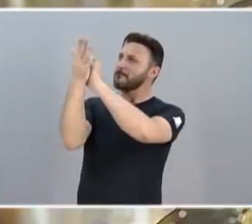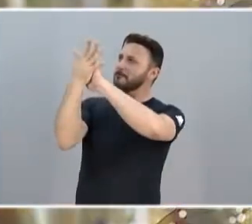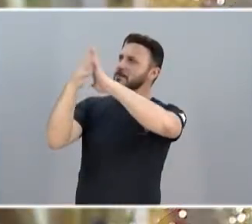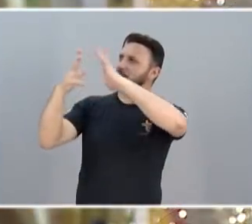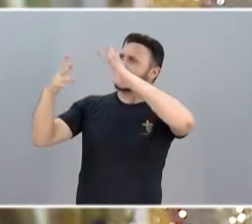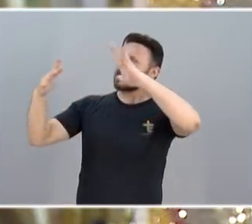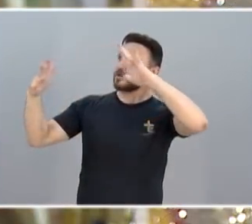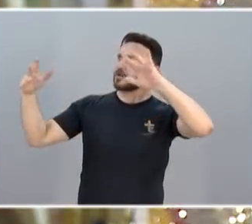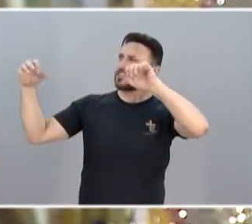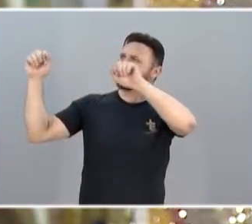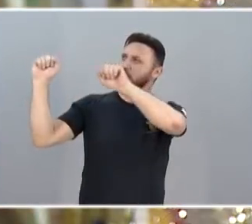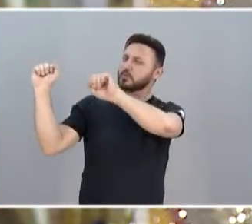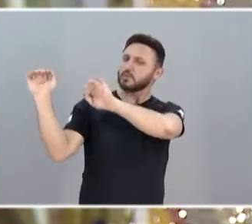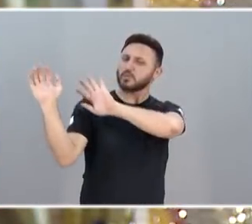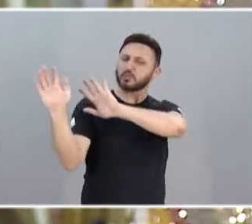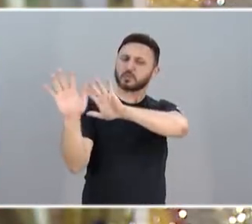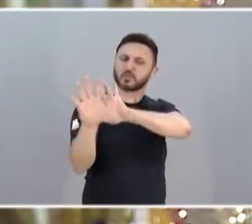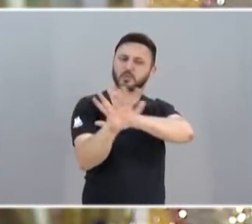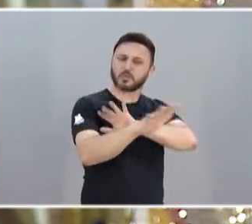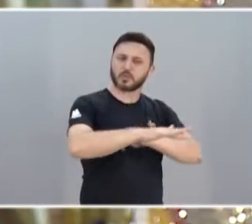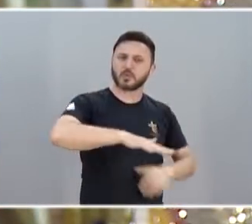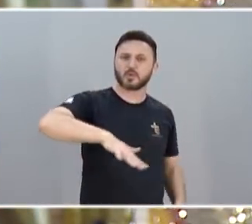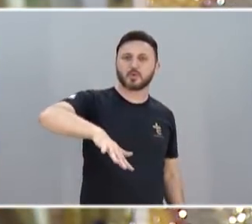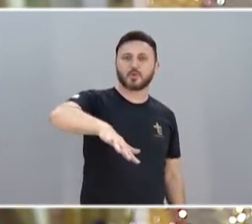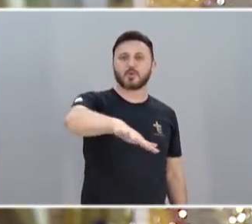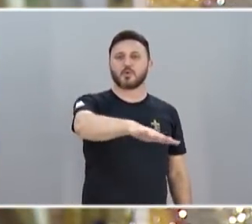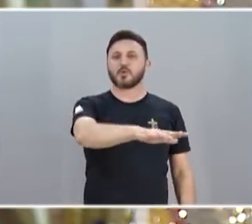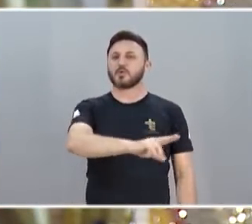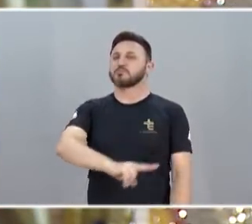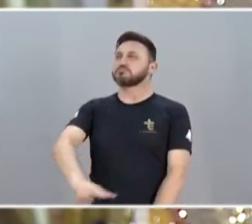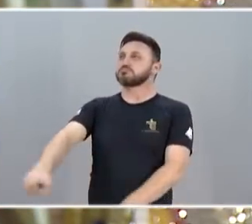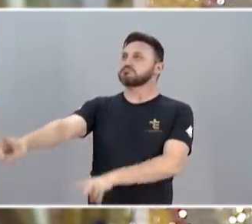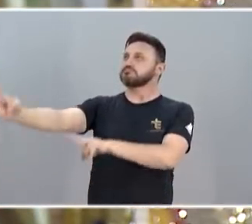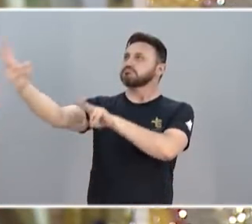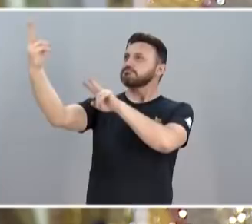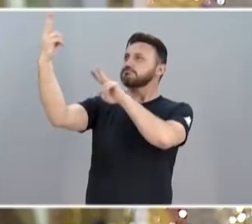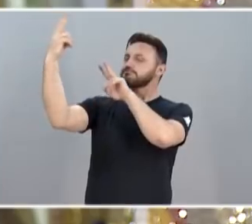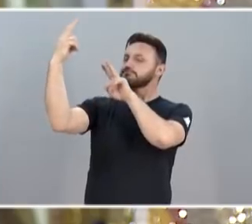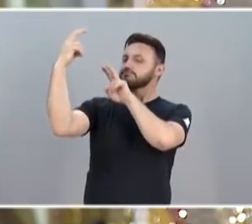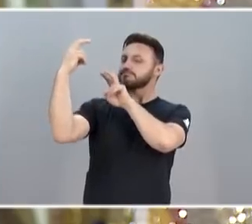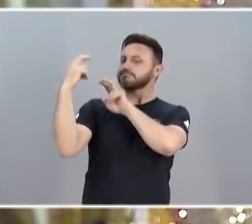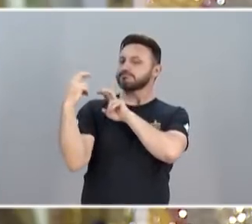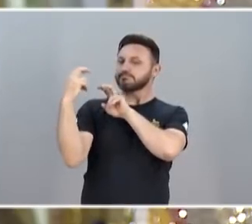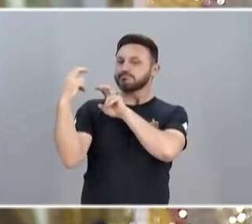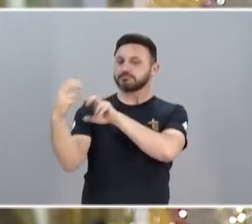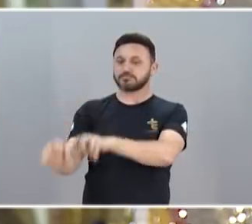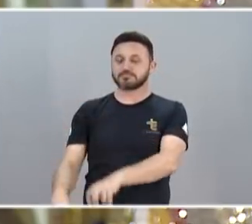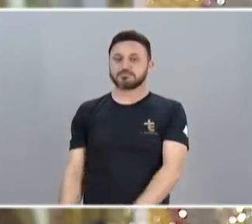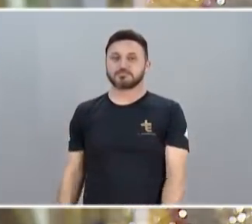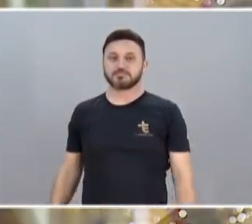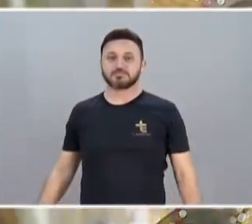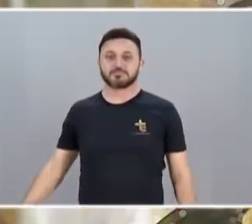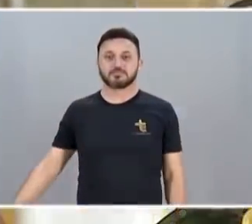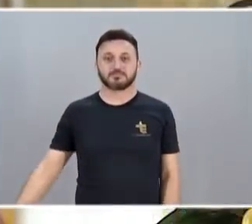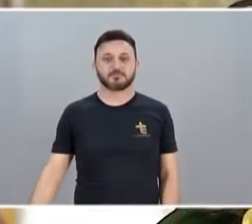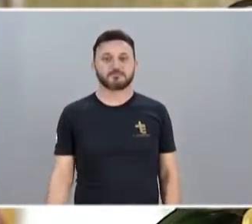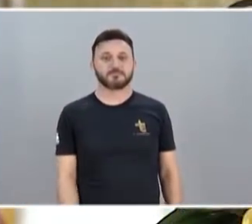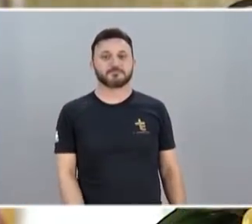Sobre nós fazei brilhar o esplendor de vossa